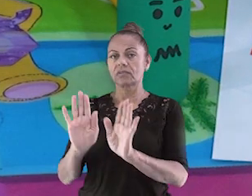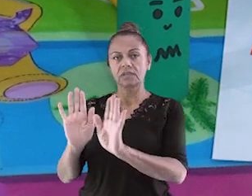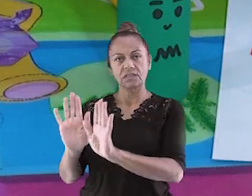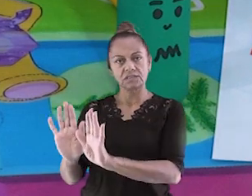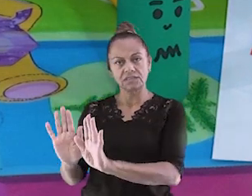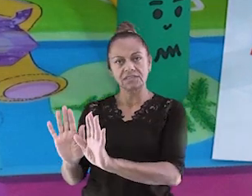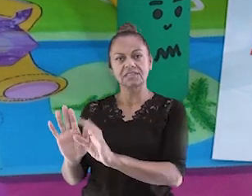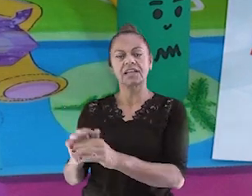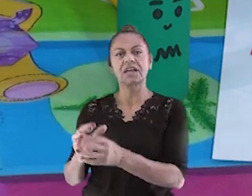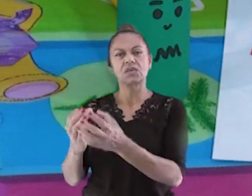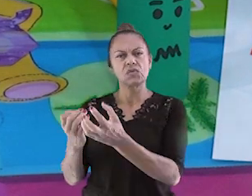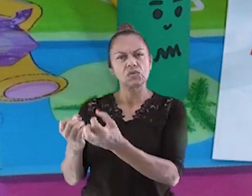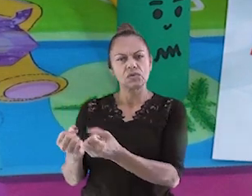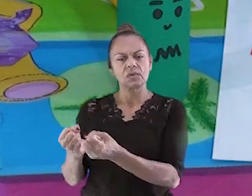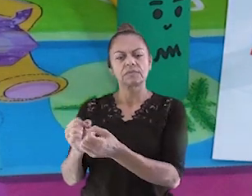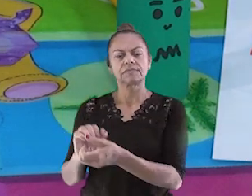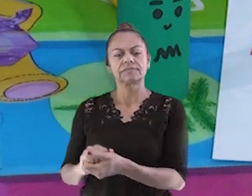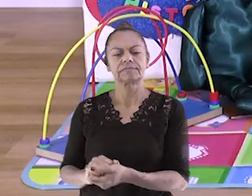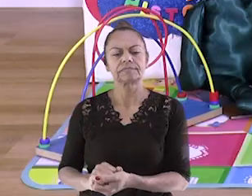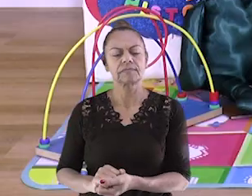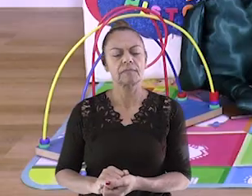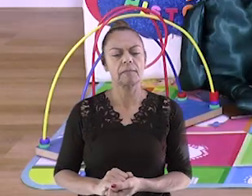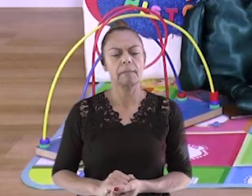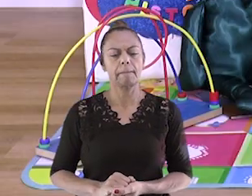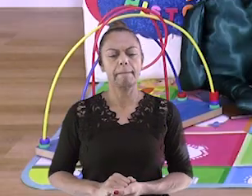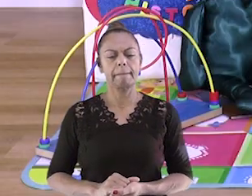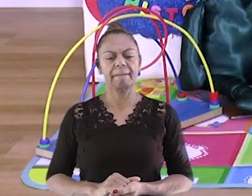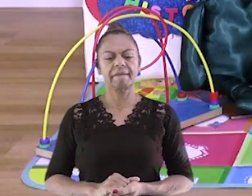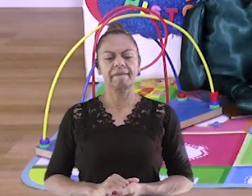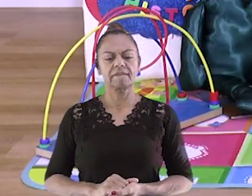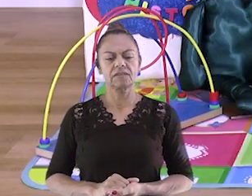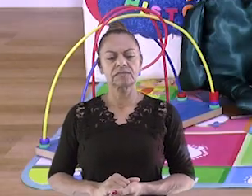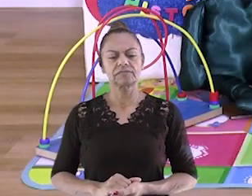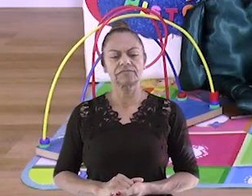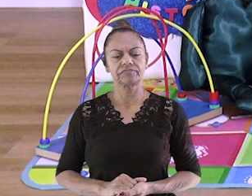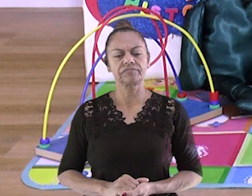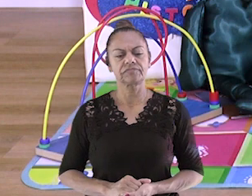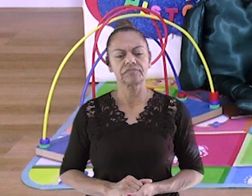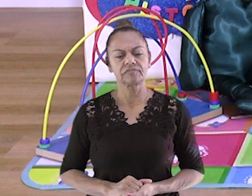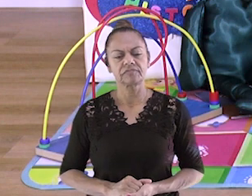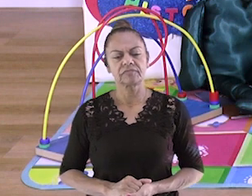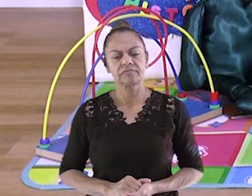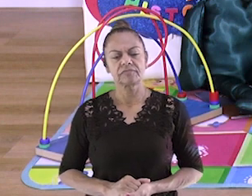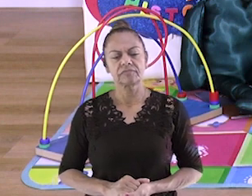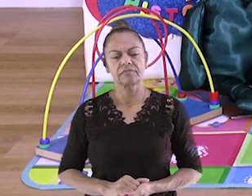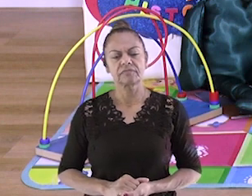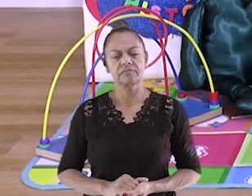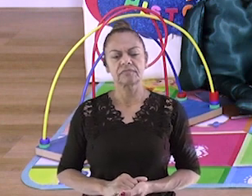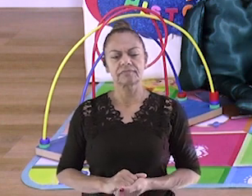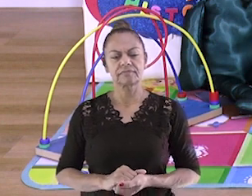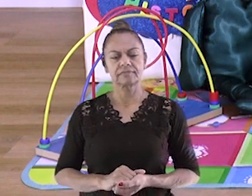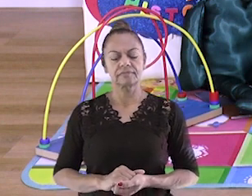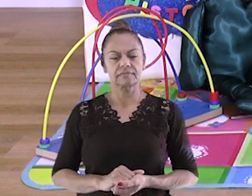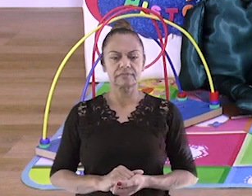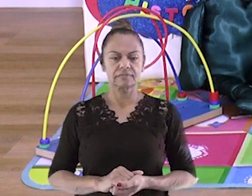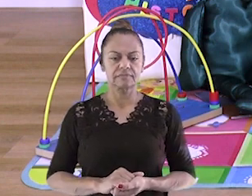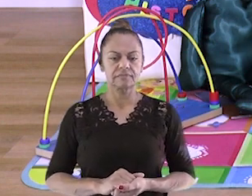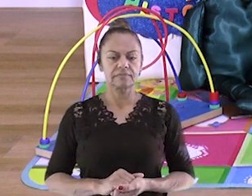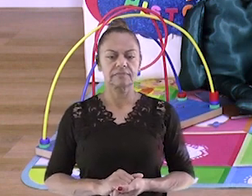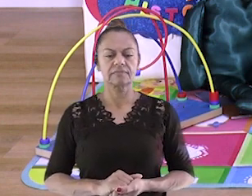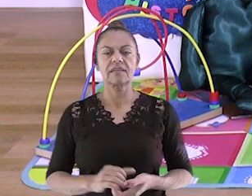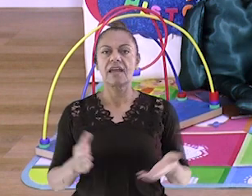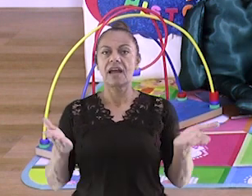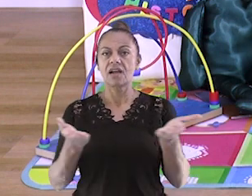Pronto, o cabelo já está pronto, mas eu vou deixar ele no cantinho secando para fazer depois e vou